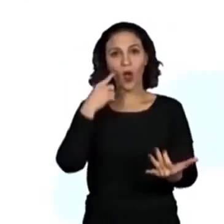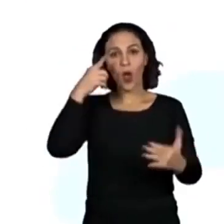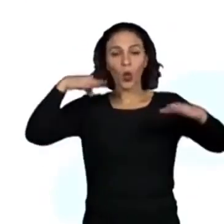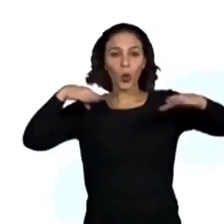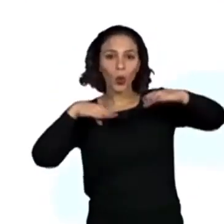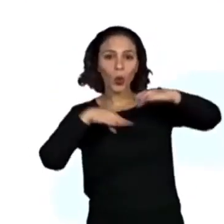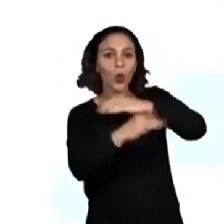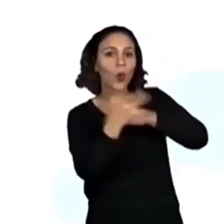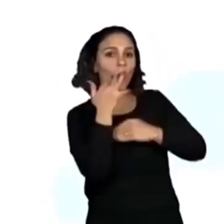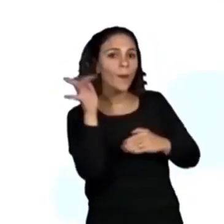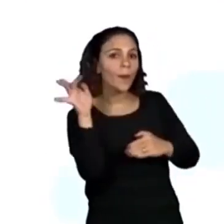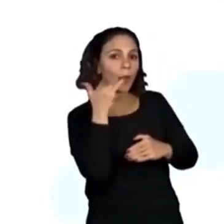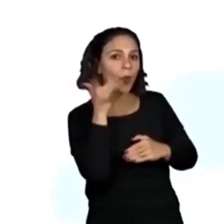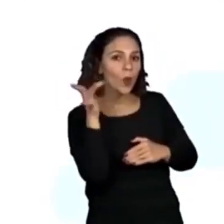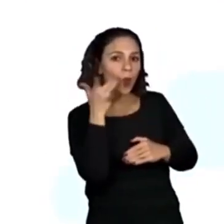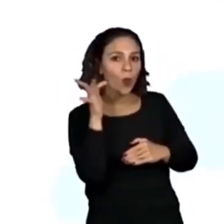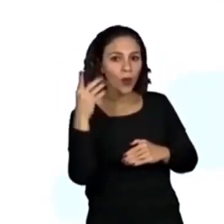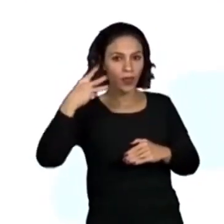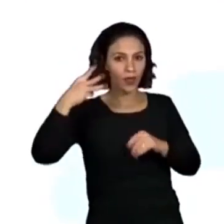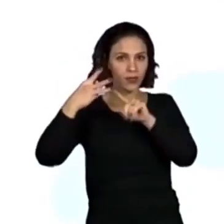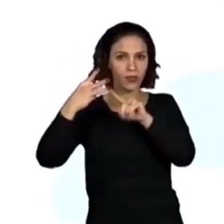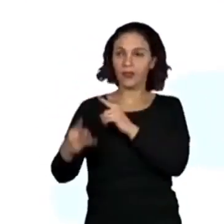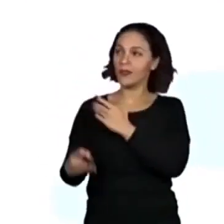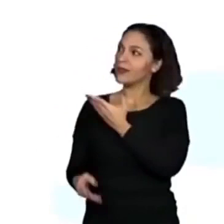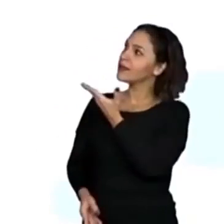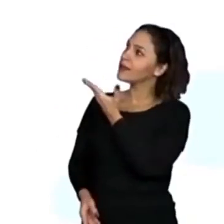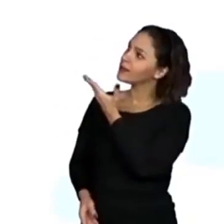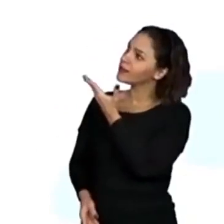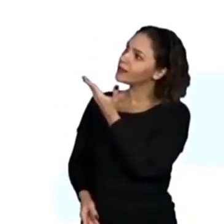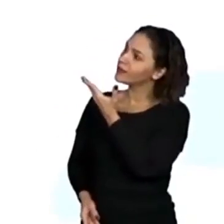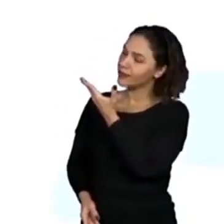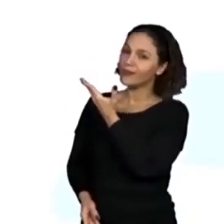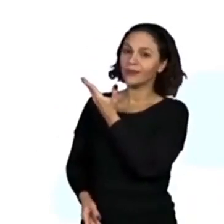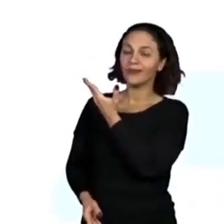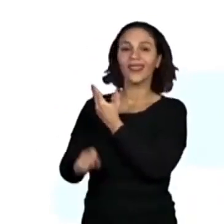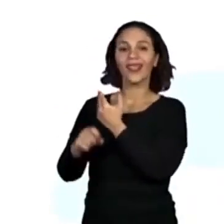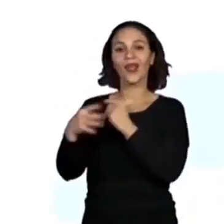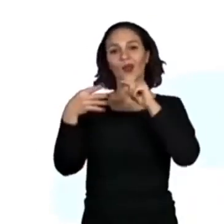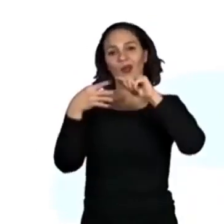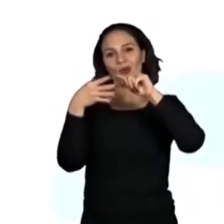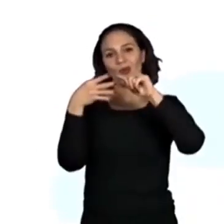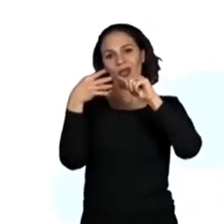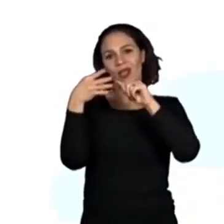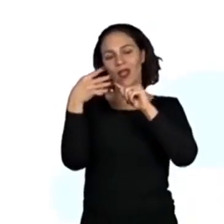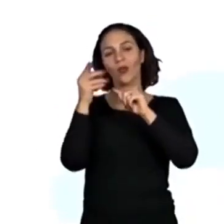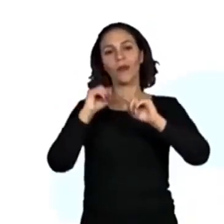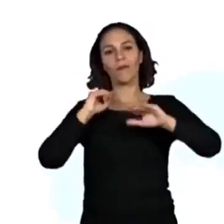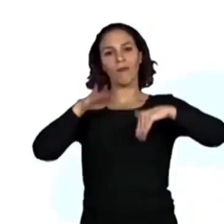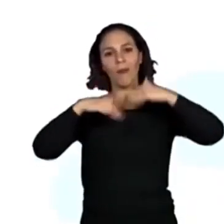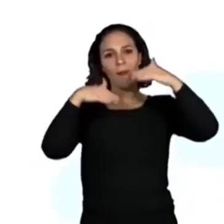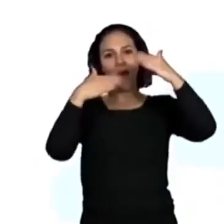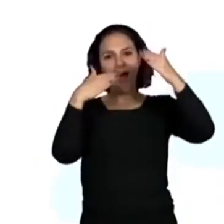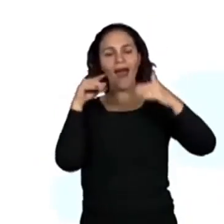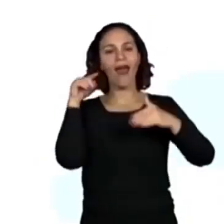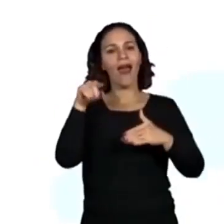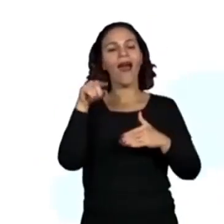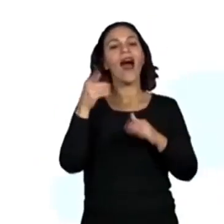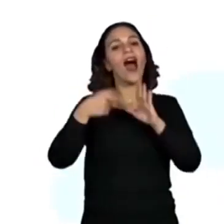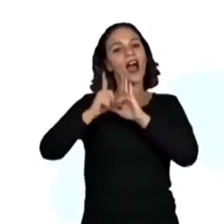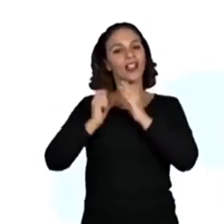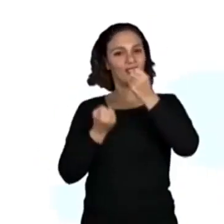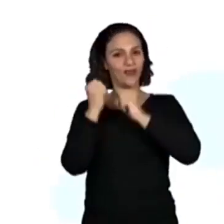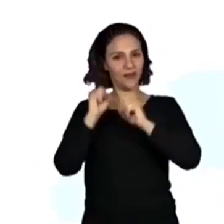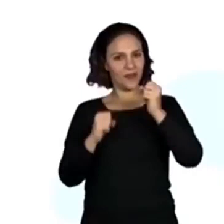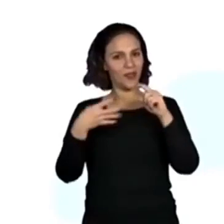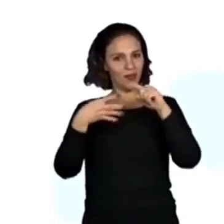de ouro, onde foram as 4 atividades mais desenvolvidas no Brasil antes da